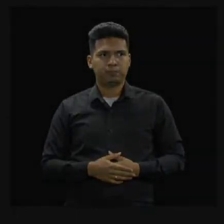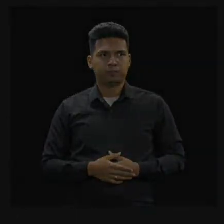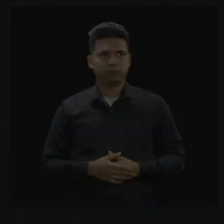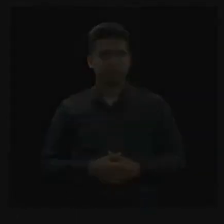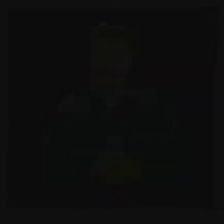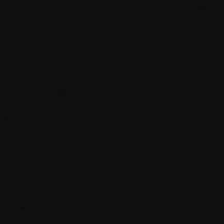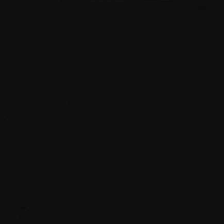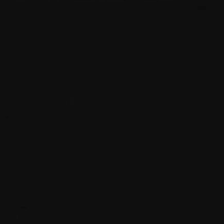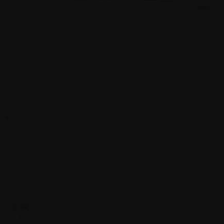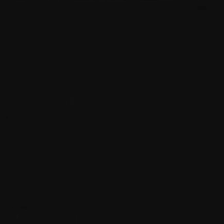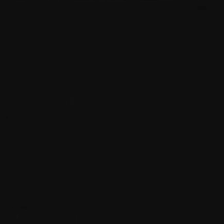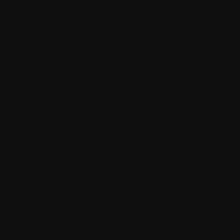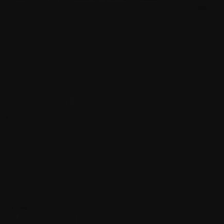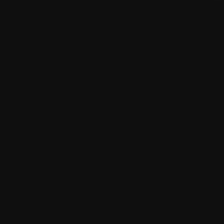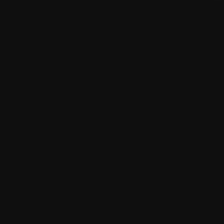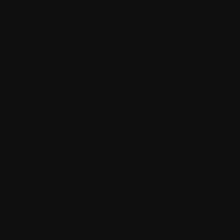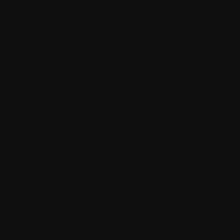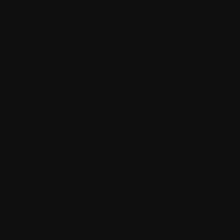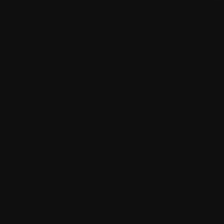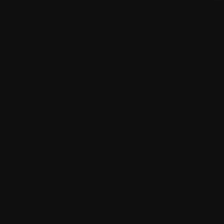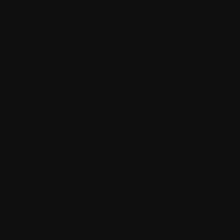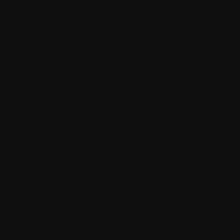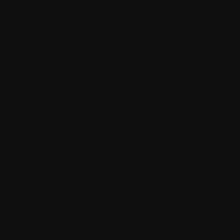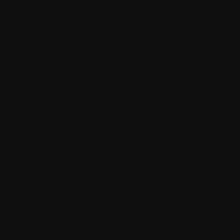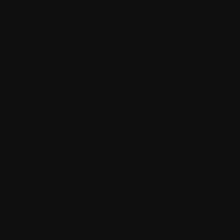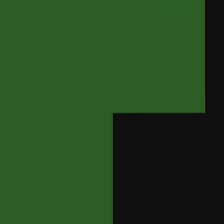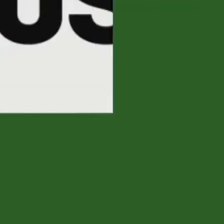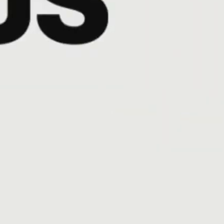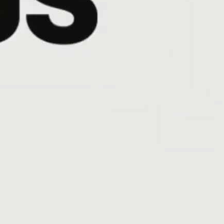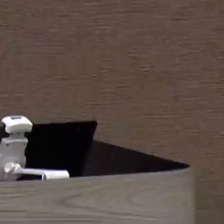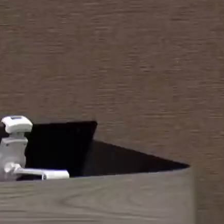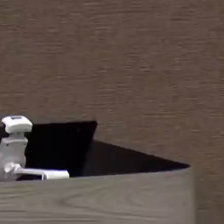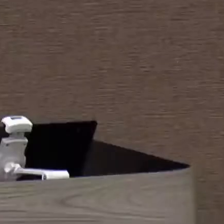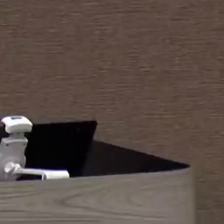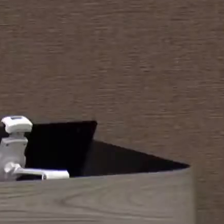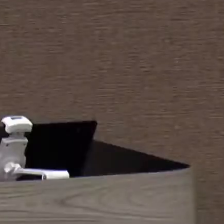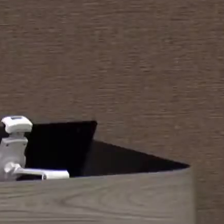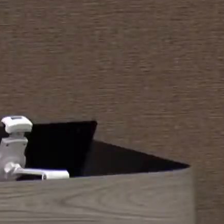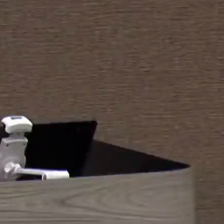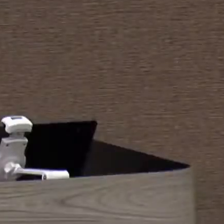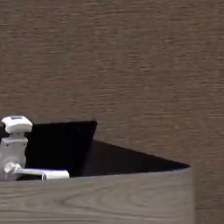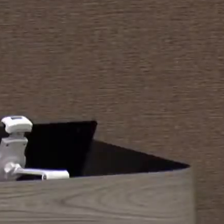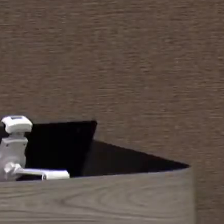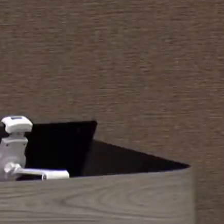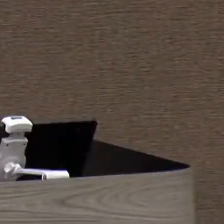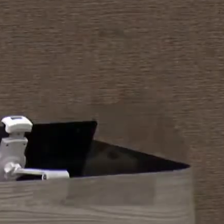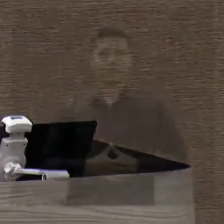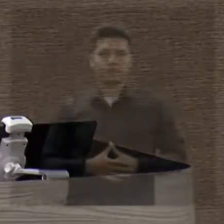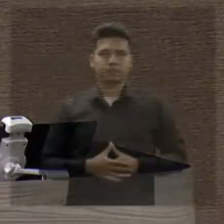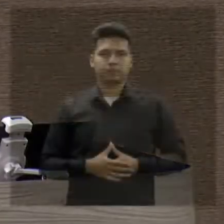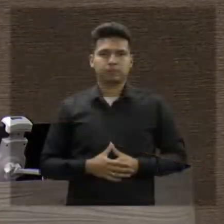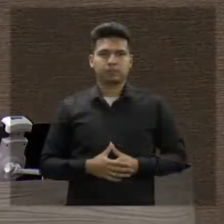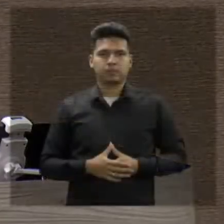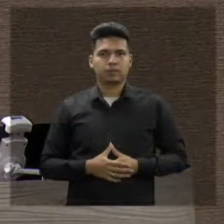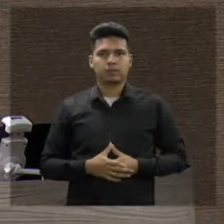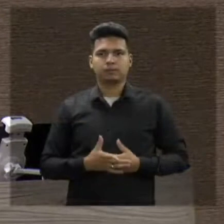dançando é lastimável Senhores lastimável o que estamos